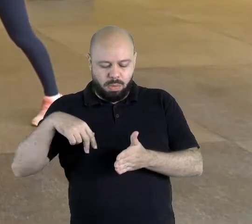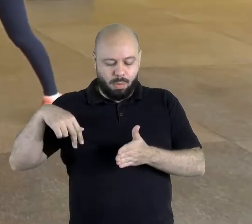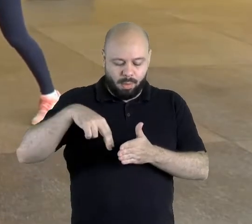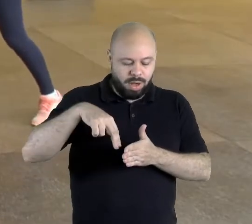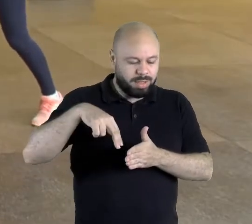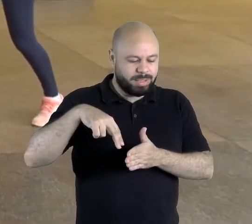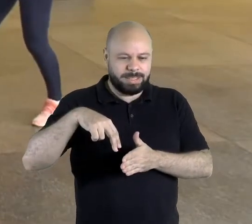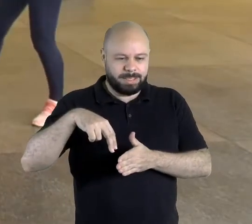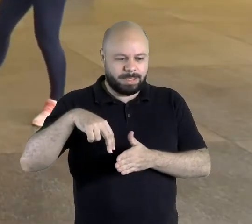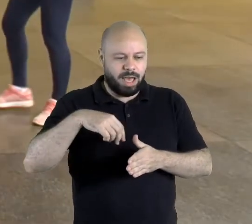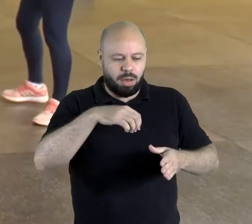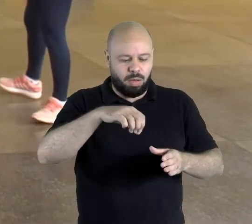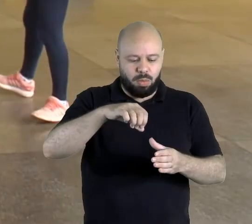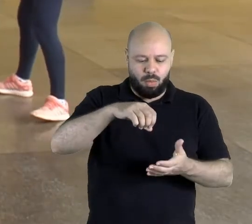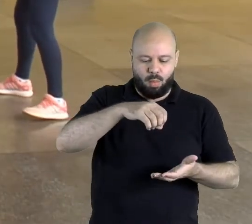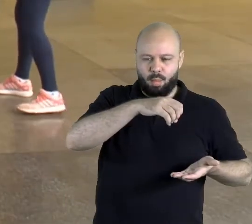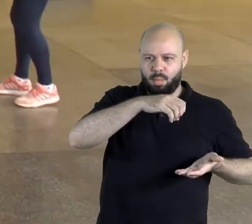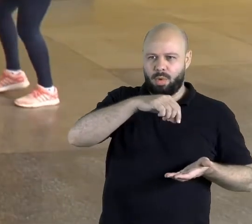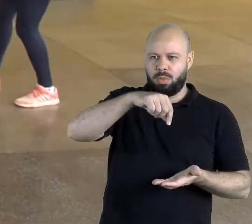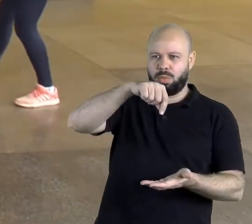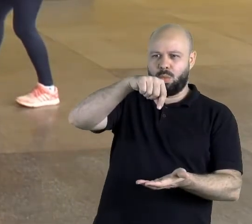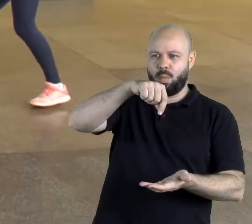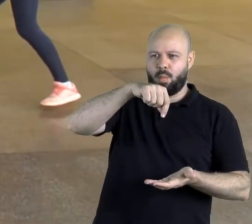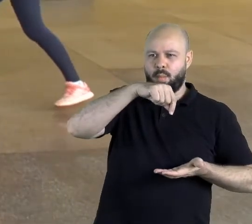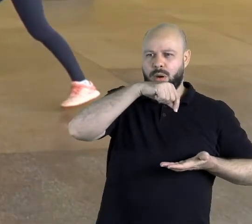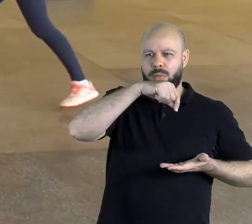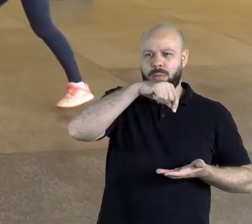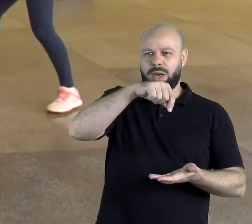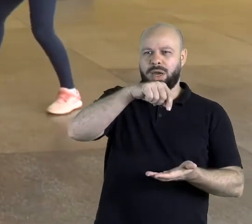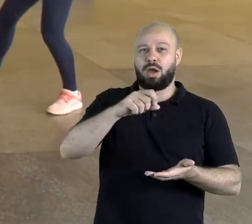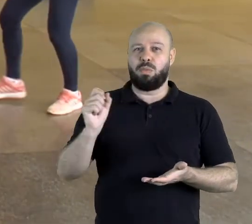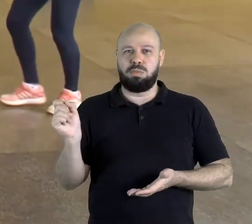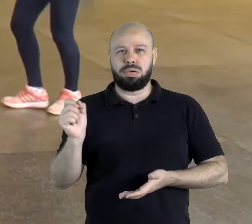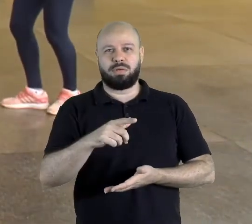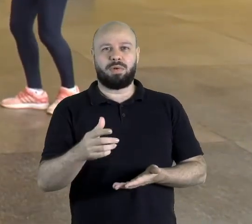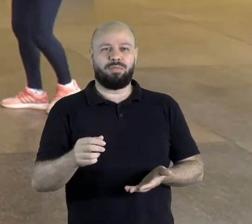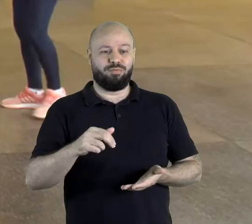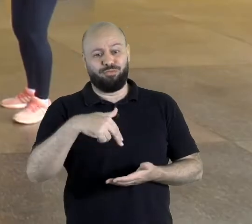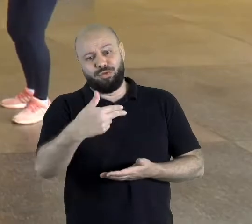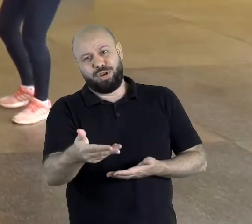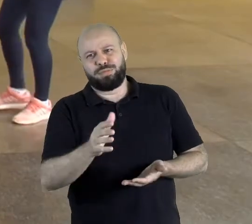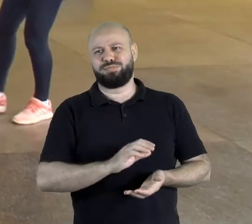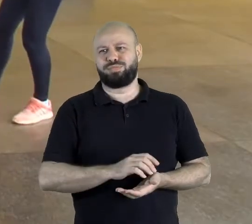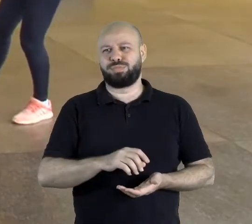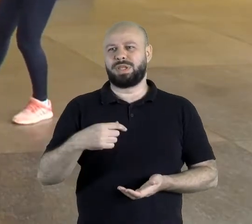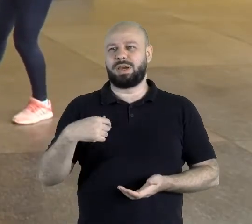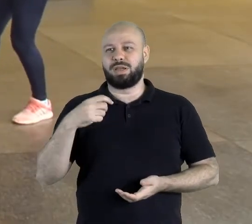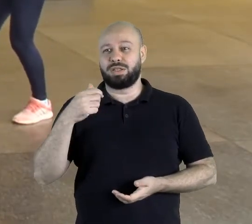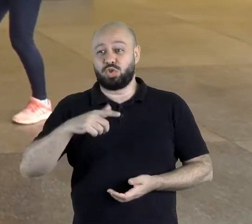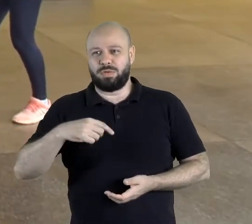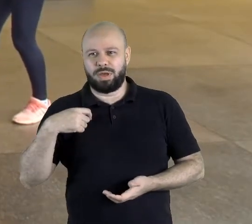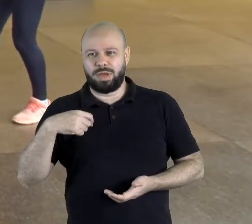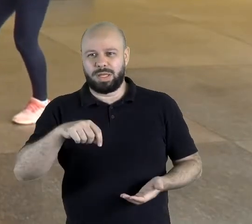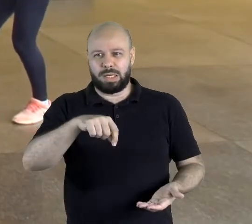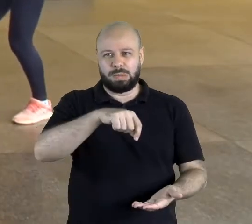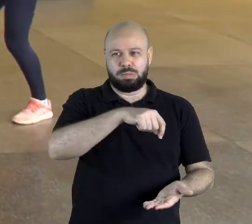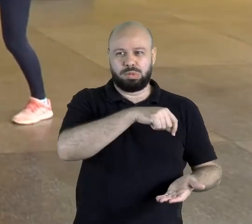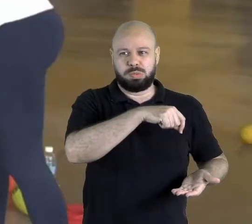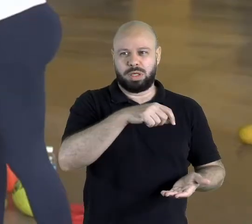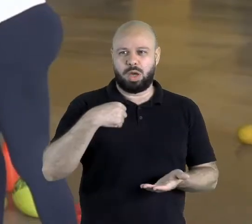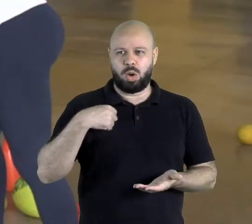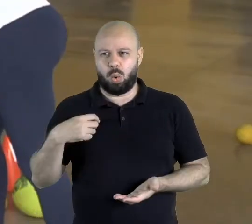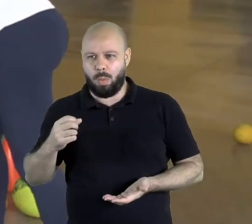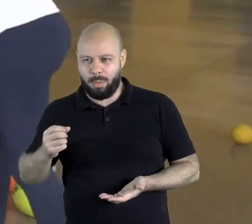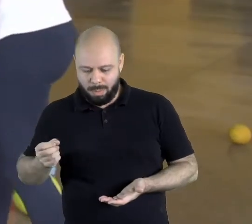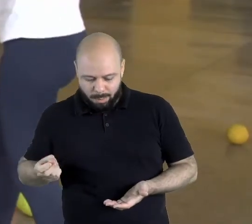balançando. Primeiro ponto, para fora, né? Vamos para a próxima. Ih, agora está balançando mais ainda, hein?